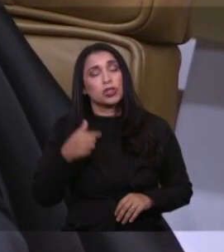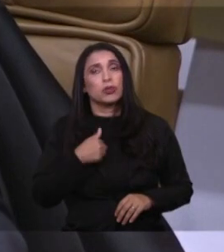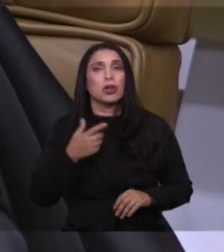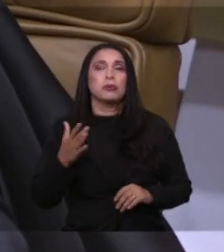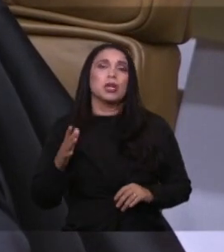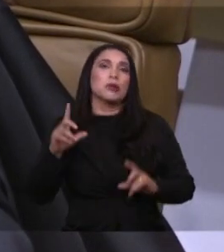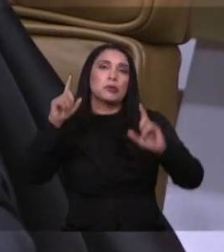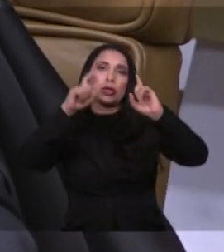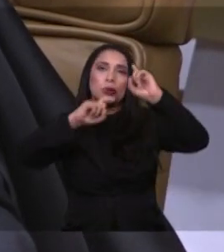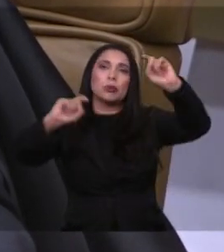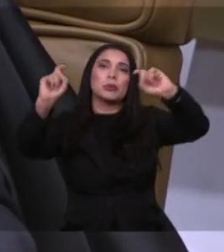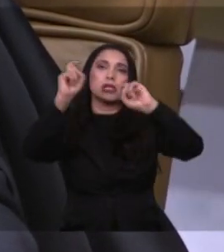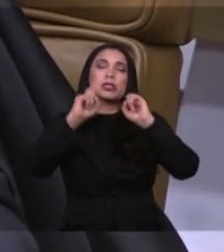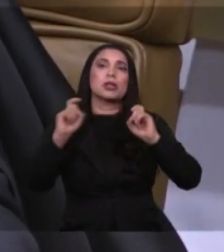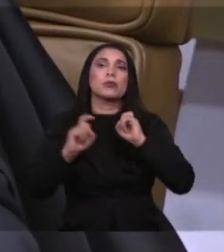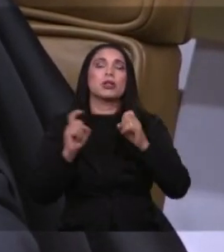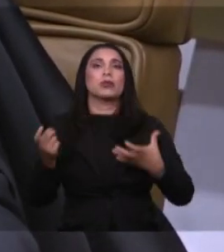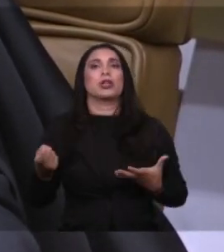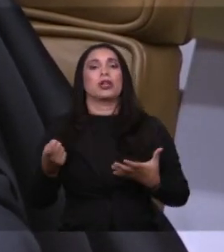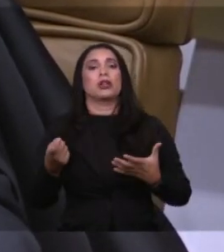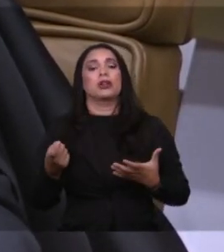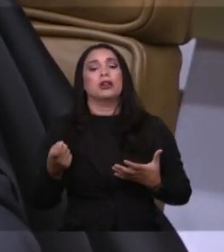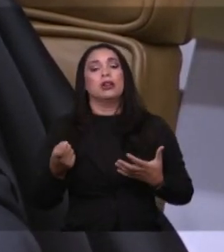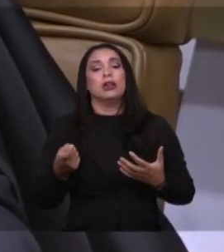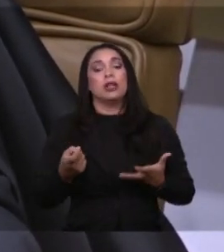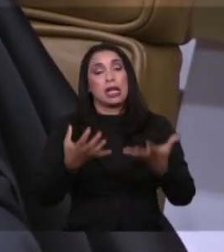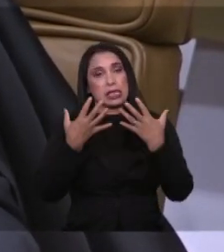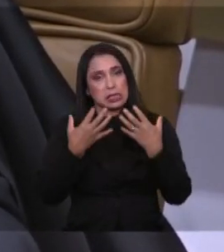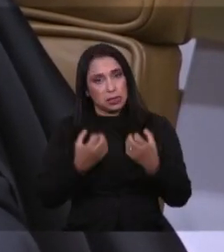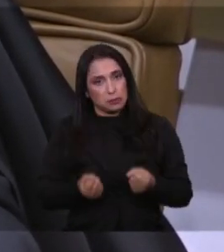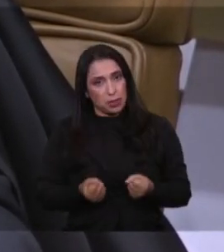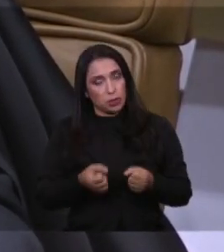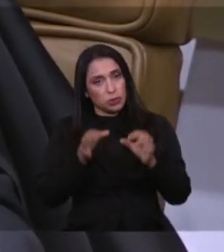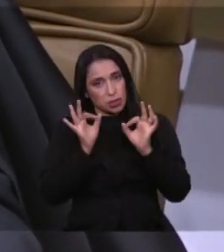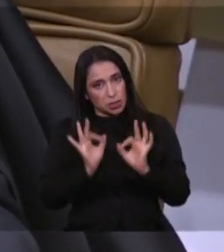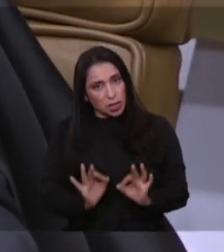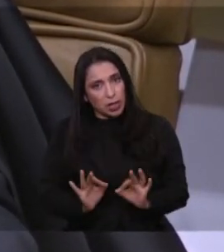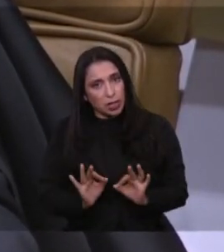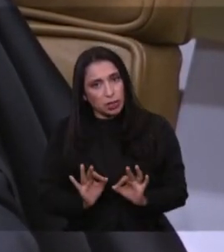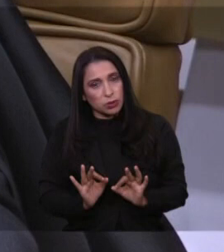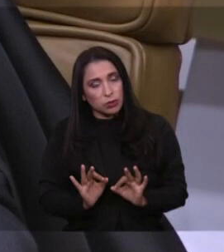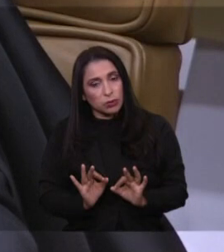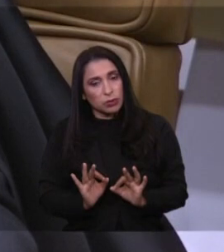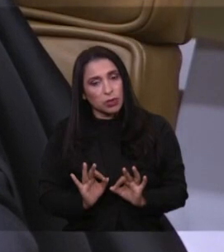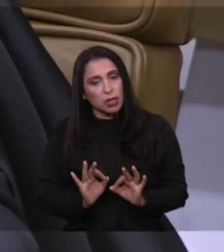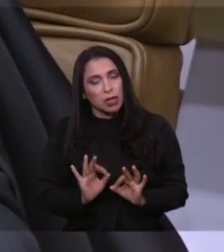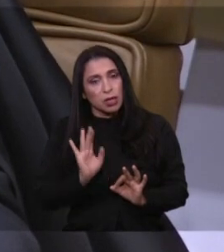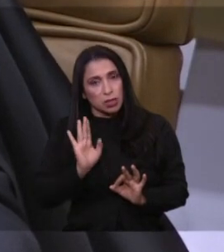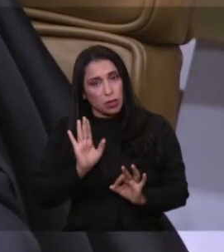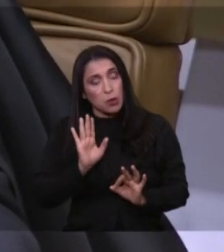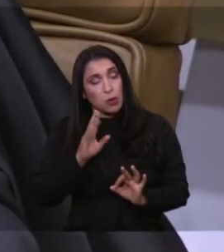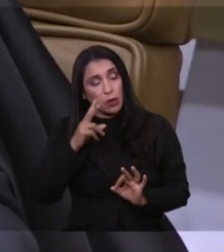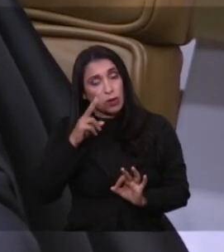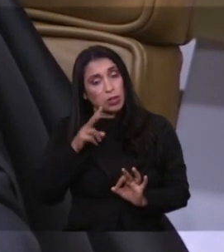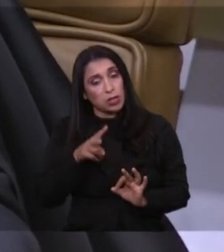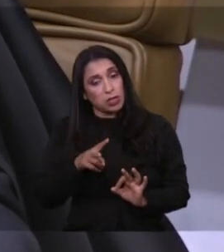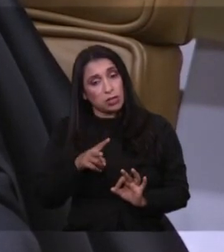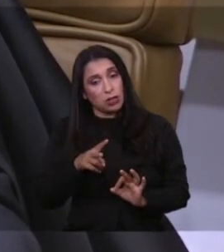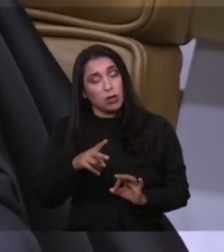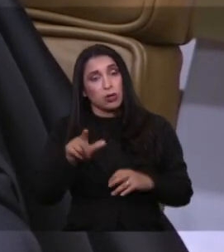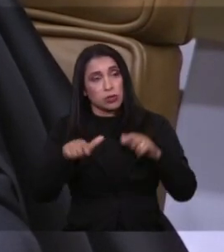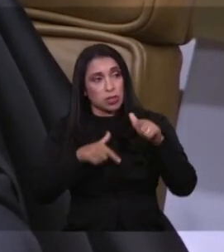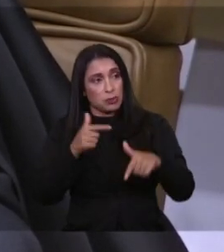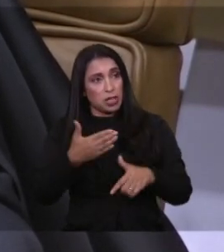preocupação era a devolução de quem recebeu de boa-fé, porque, veja bem, aqui nós damos aos